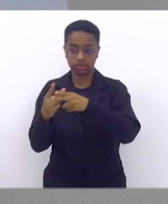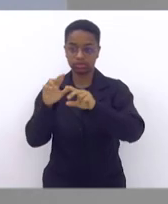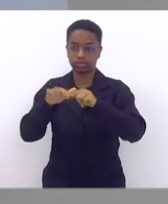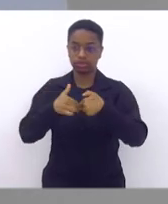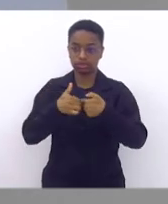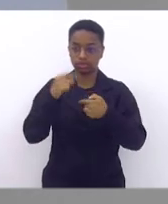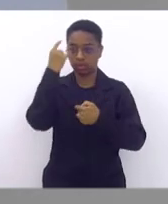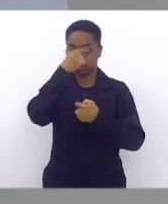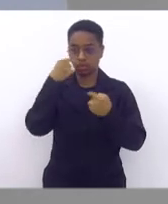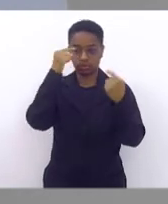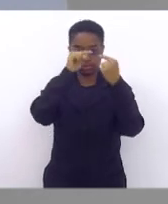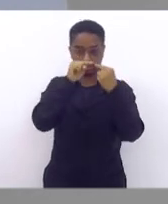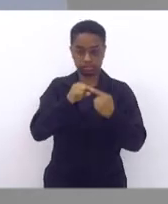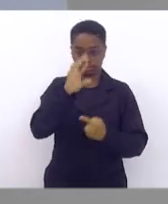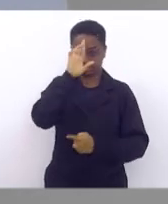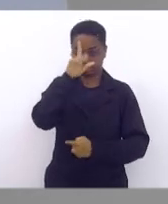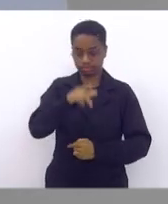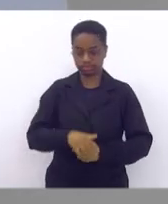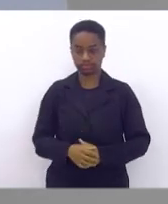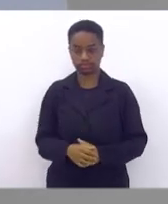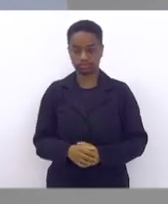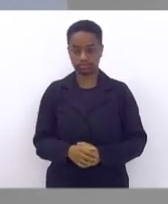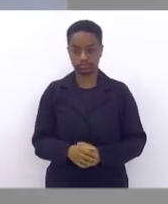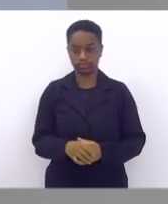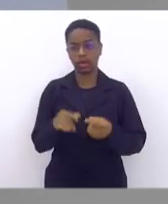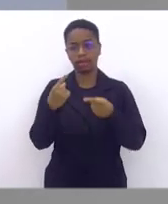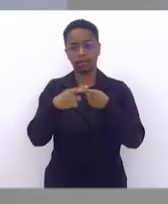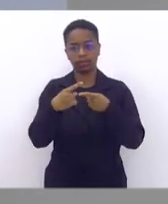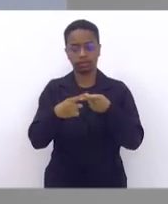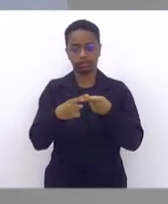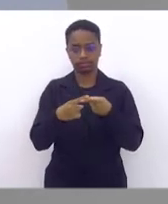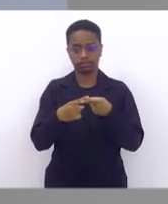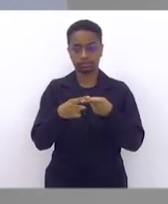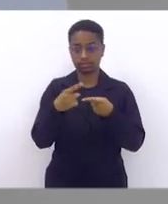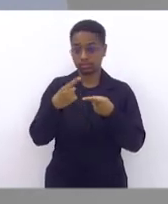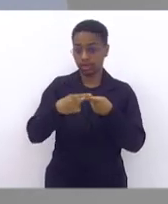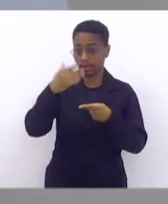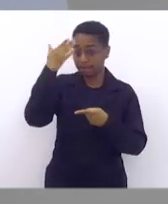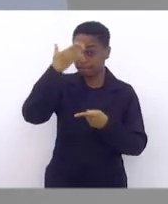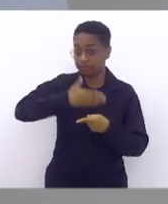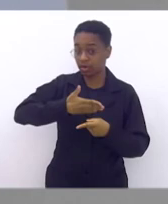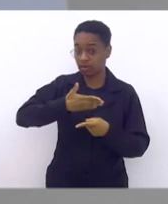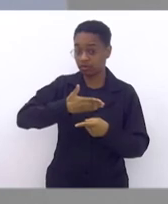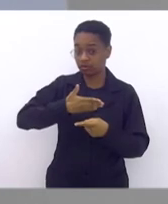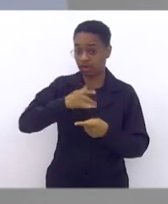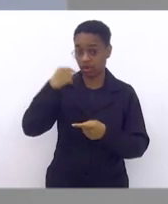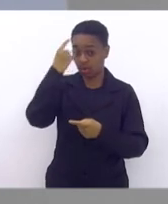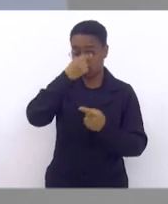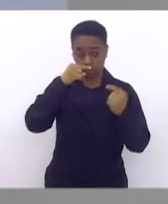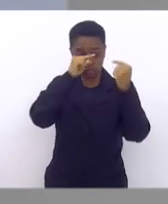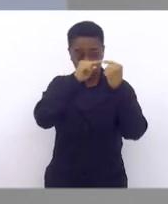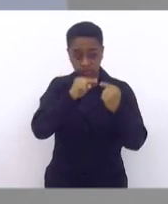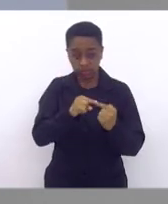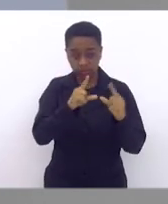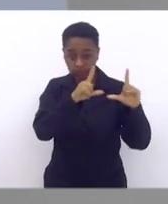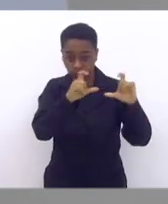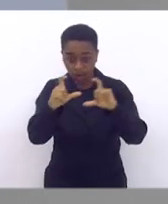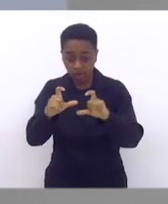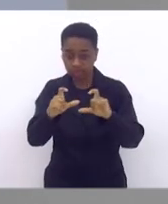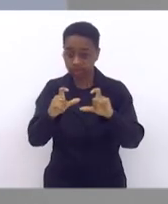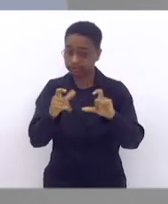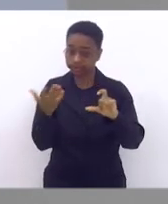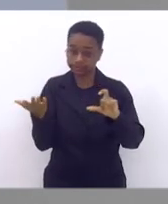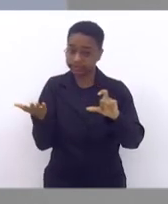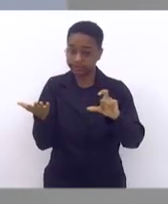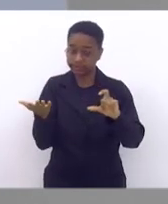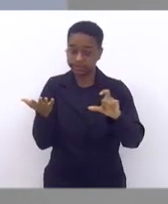fotográfica equivocada. Tá? Por quê? Essa prova de reconhecimento fotográfico que não deveria ser